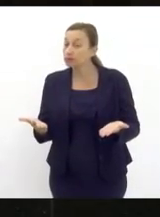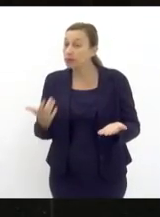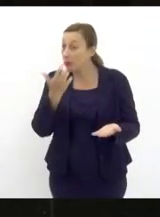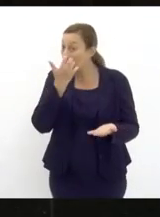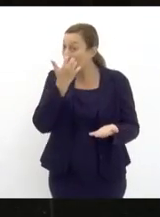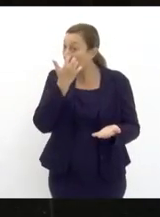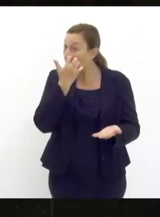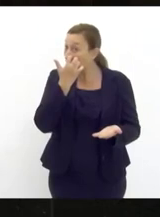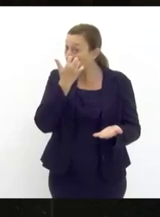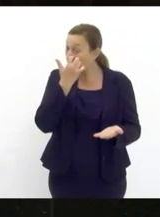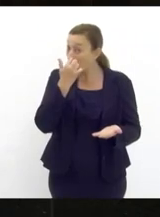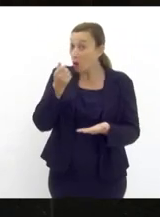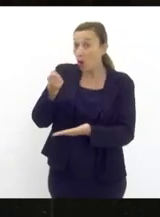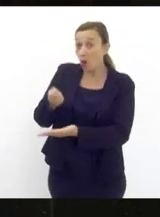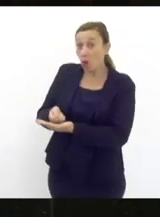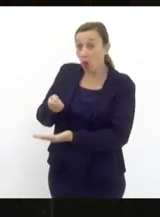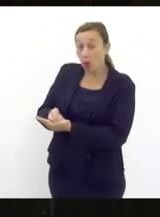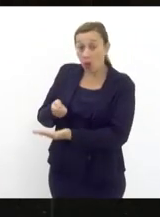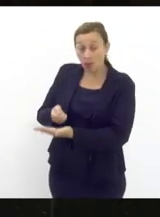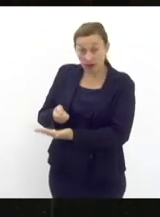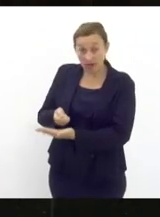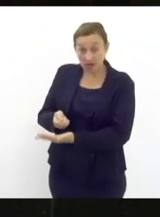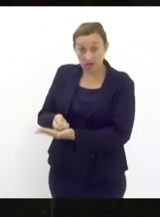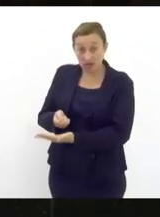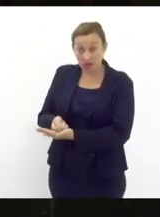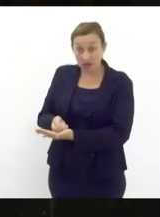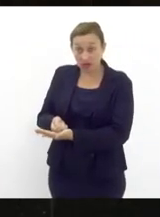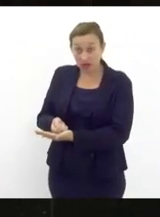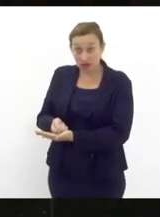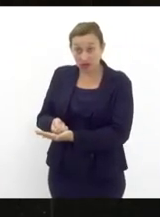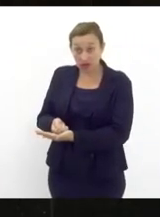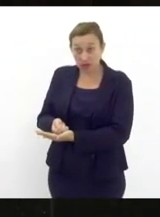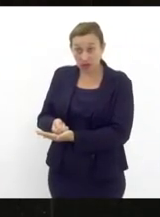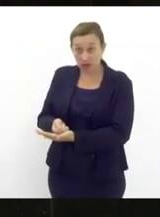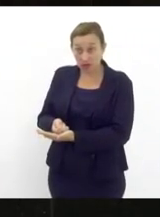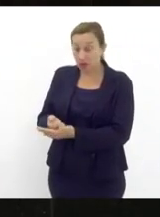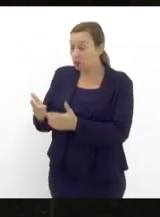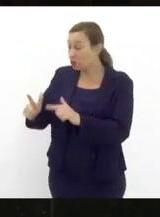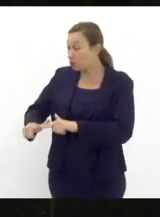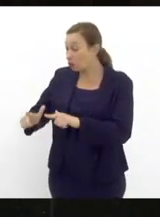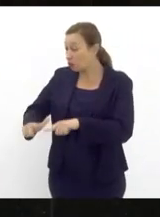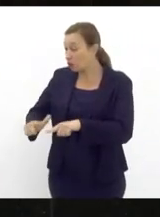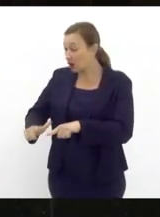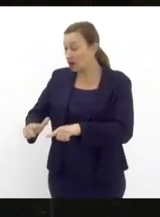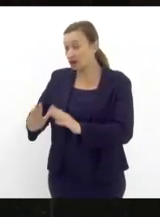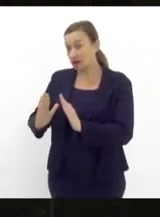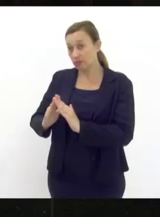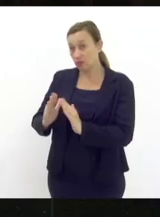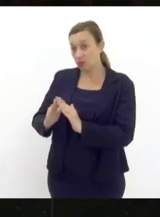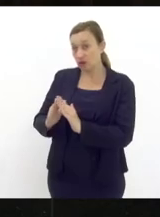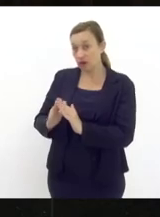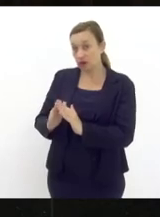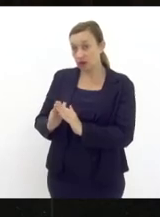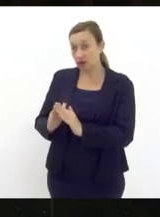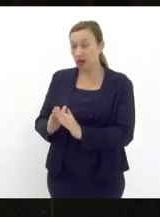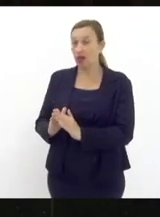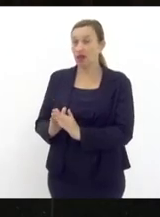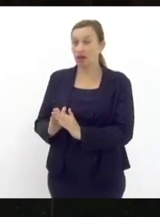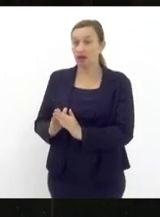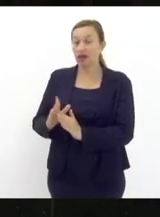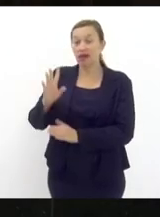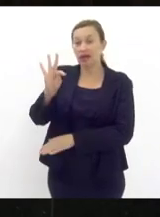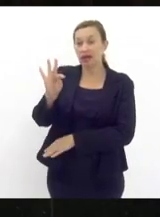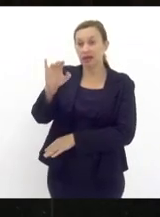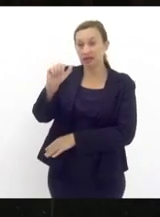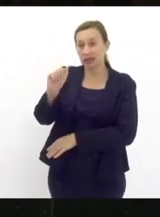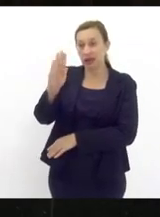a famosa cobrança por estimativa e a prática de tabela progressiva